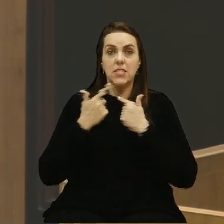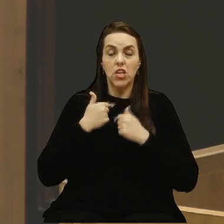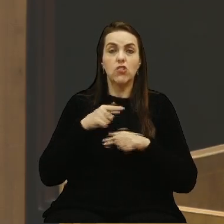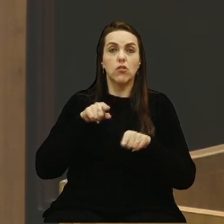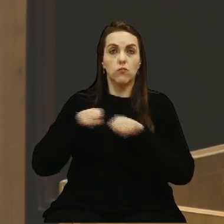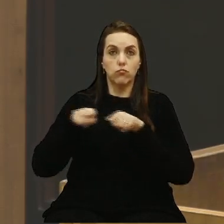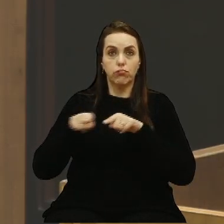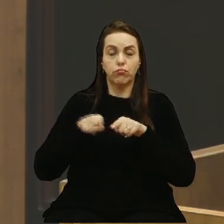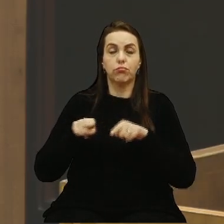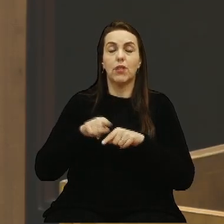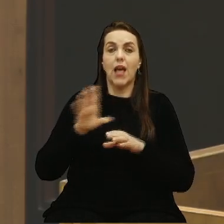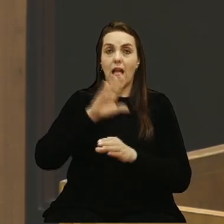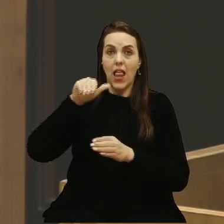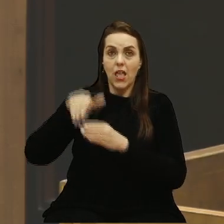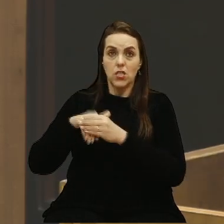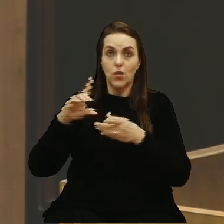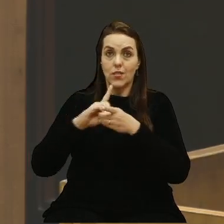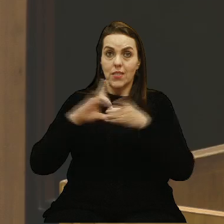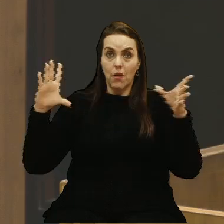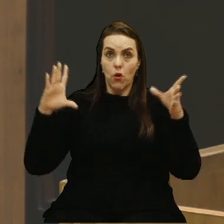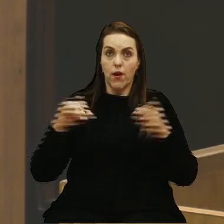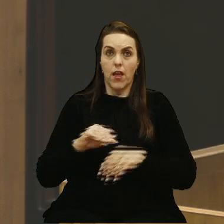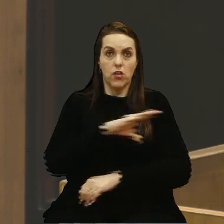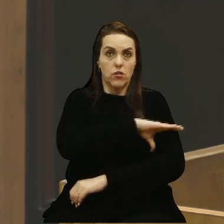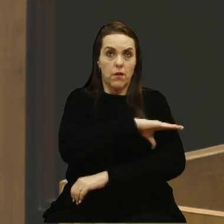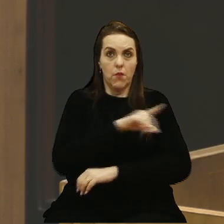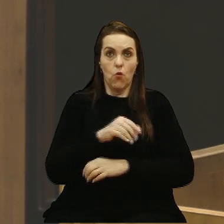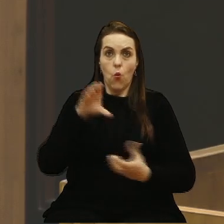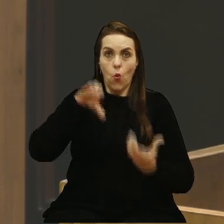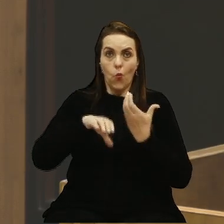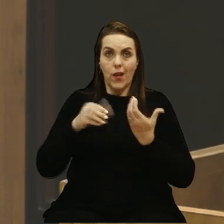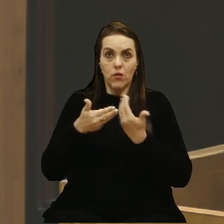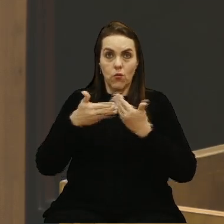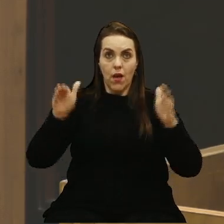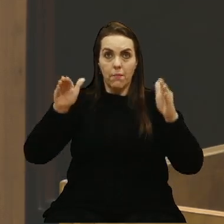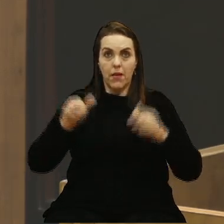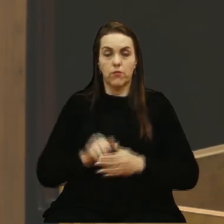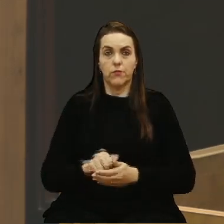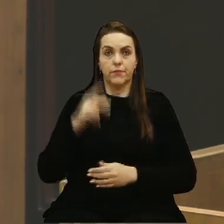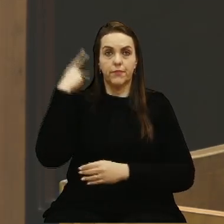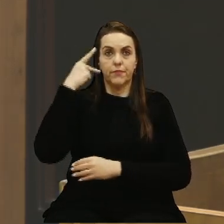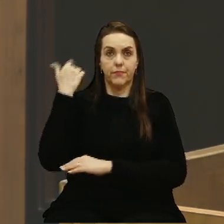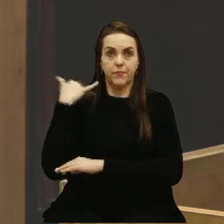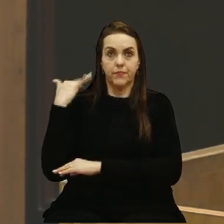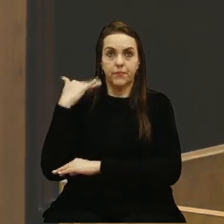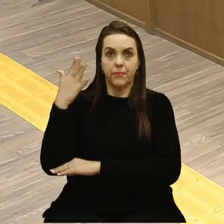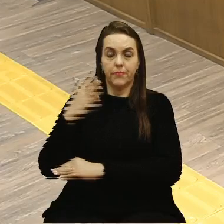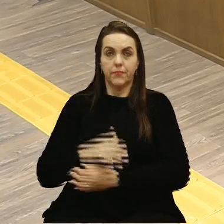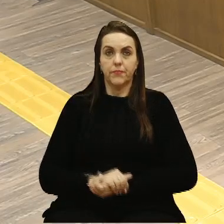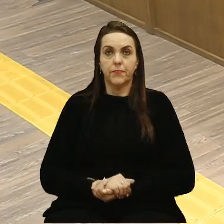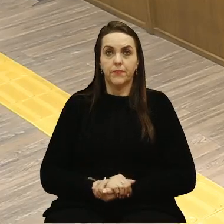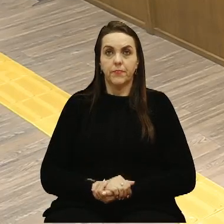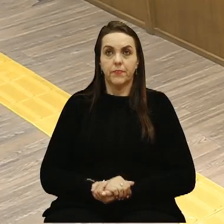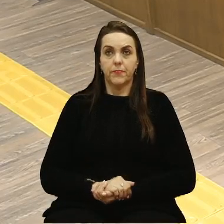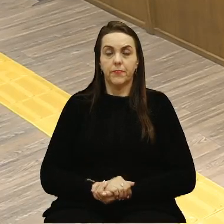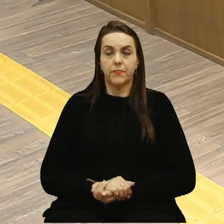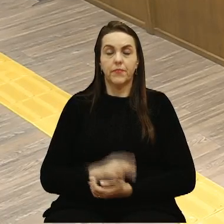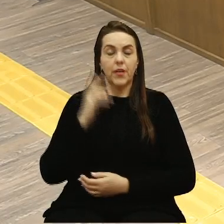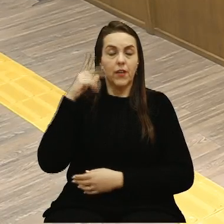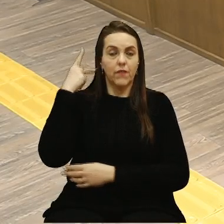eleições democráticas, vereador Ramon, com o Congresso Nacional aberto. Vereador Andressa. Vereador